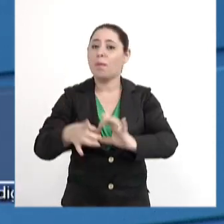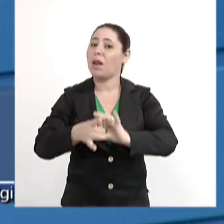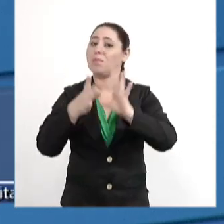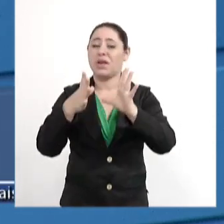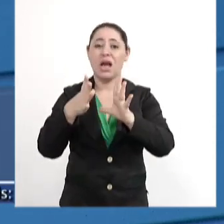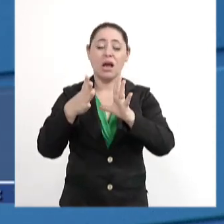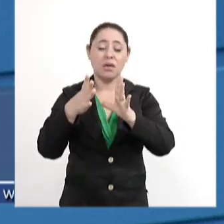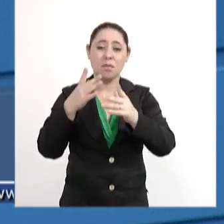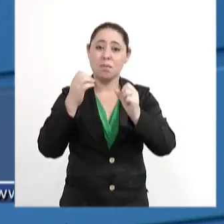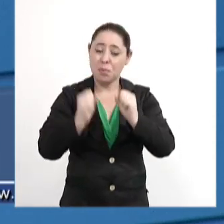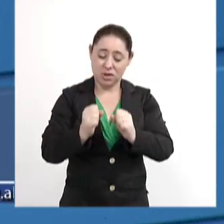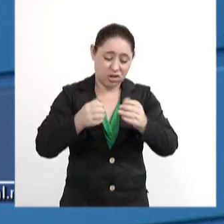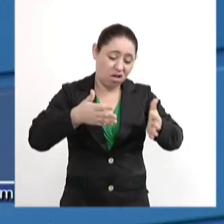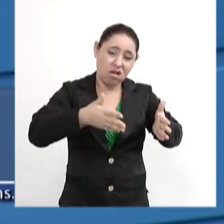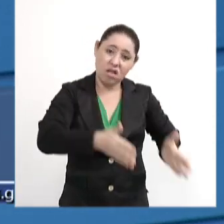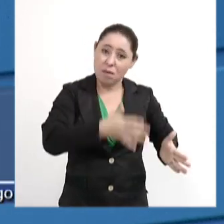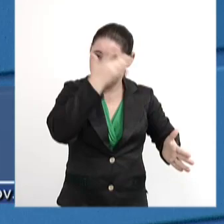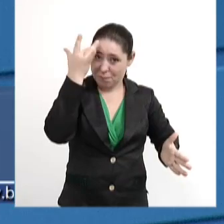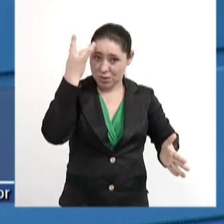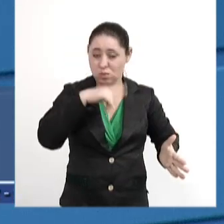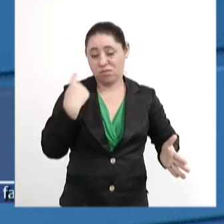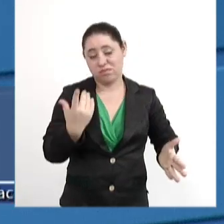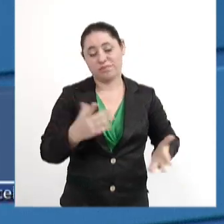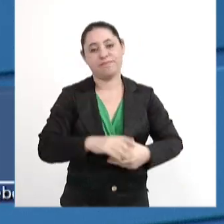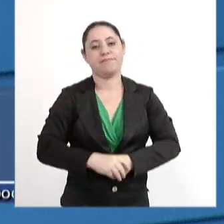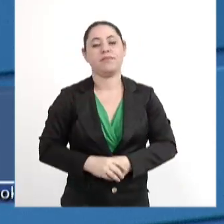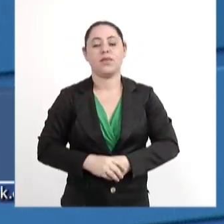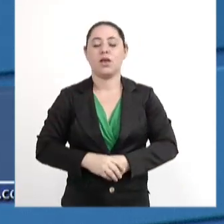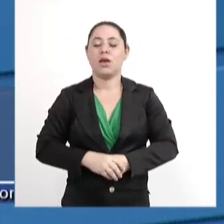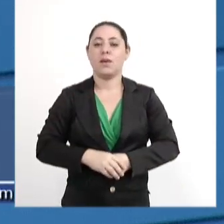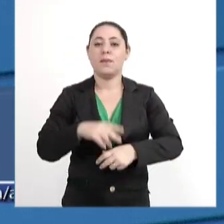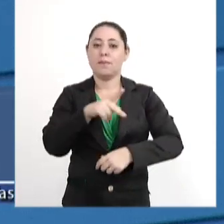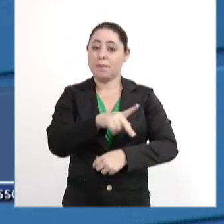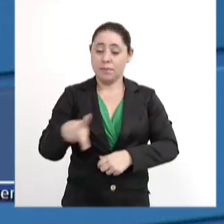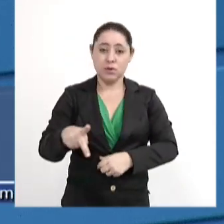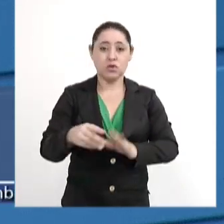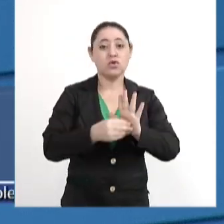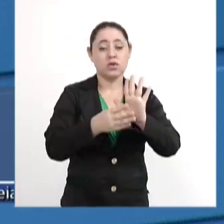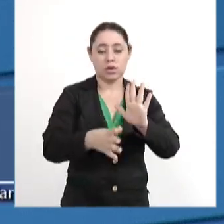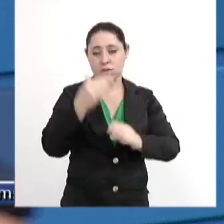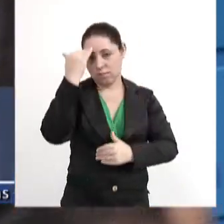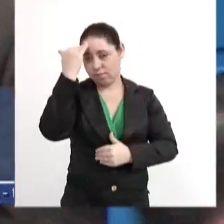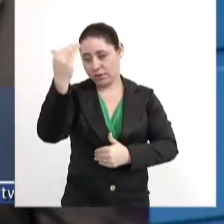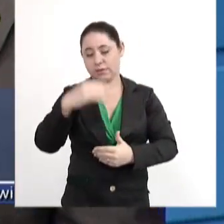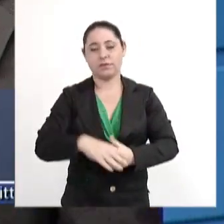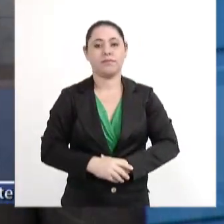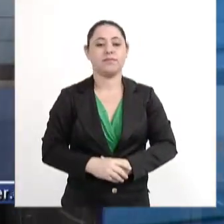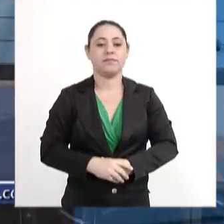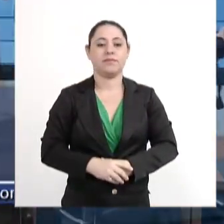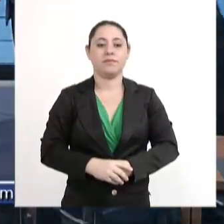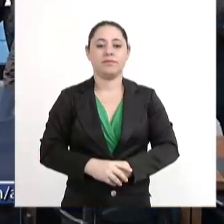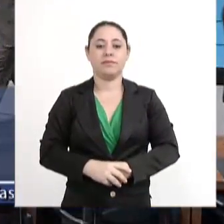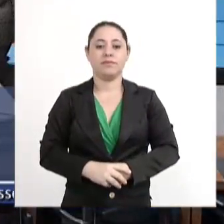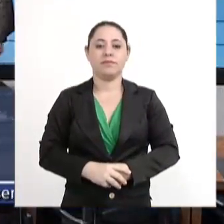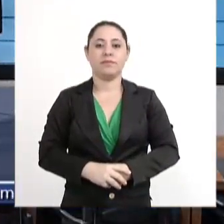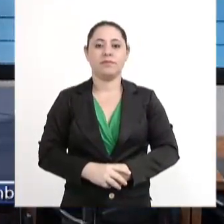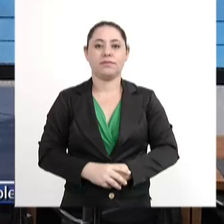liberação daquele ente querido. Portanto, senhor presidente, eram essas indicações. Muito obrigado.